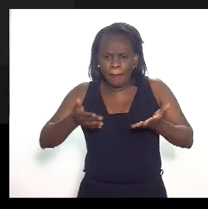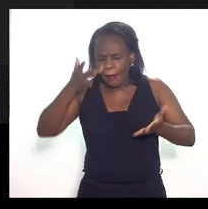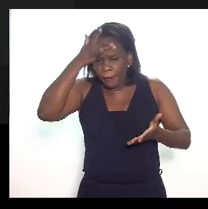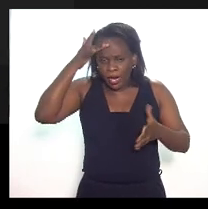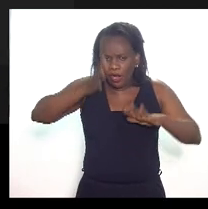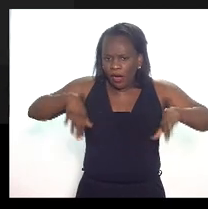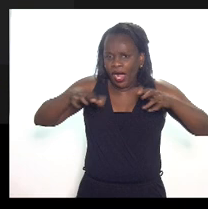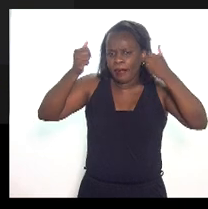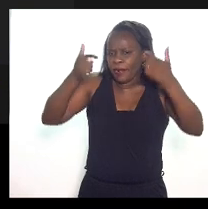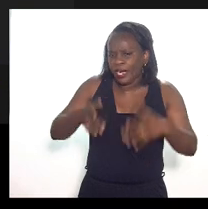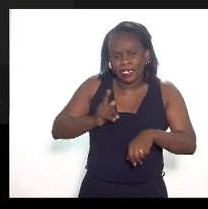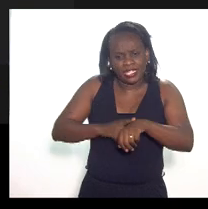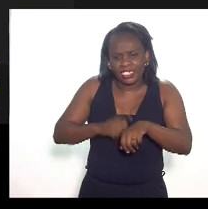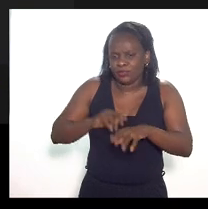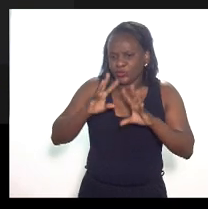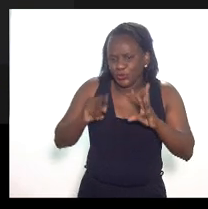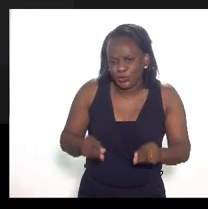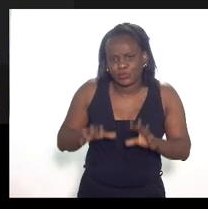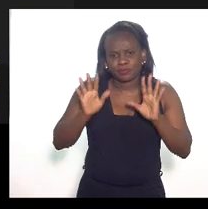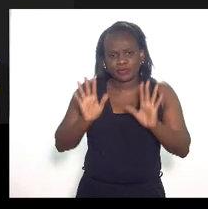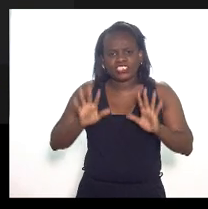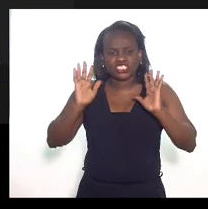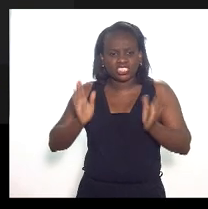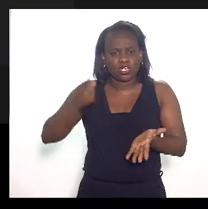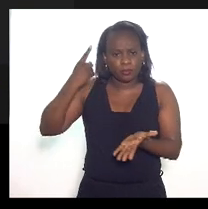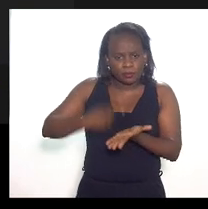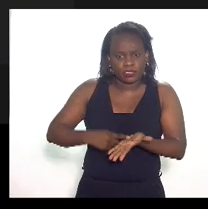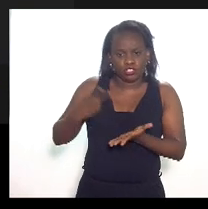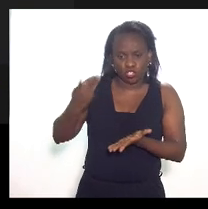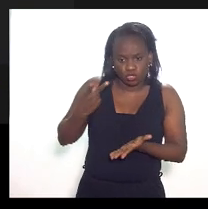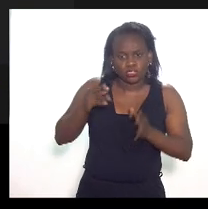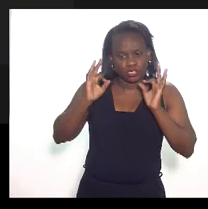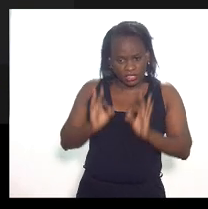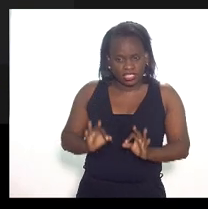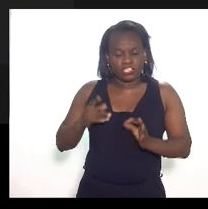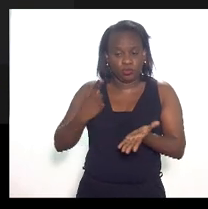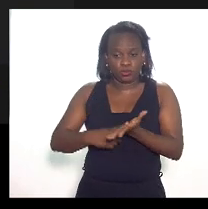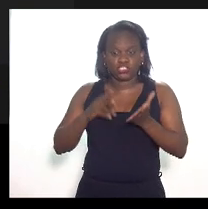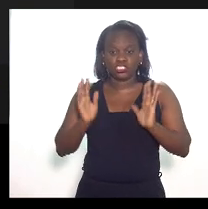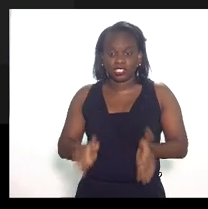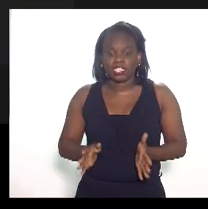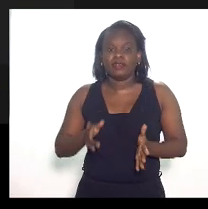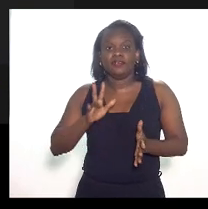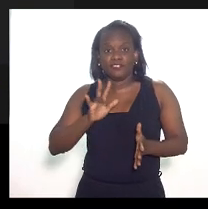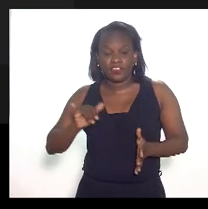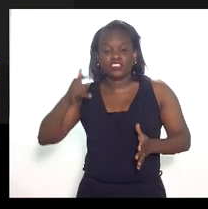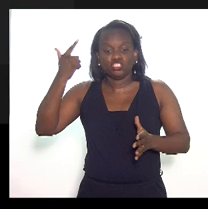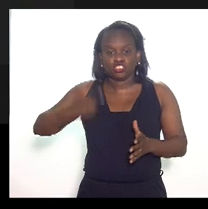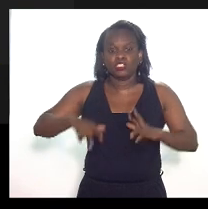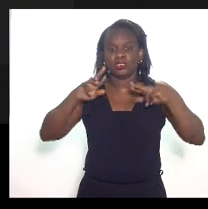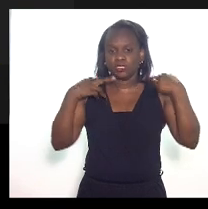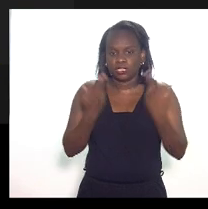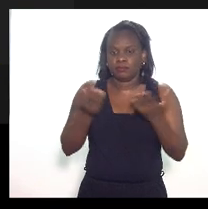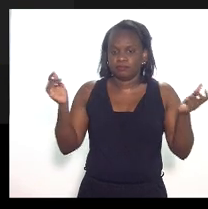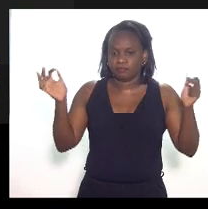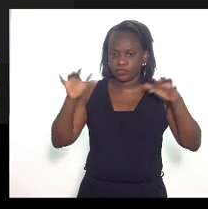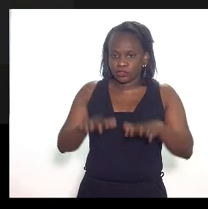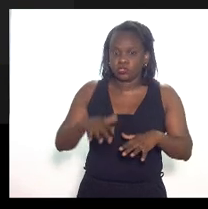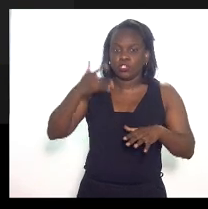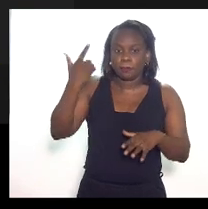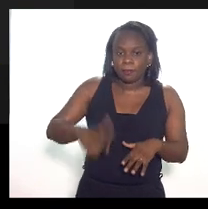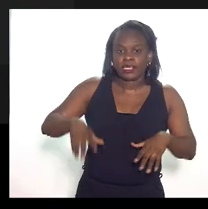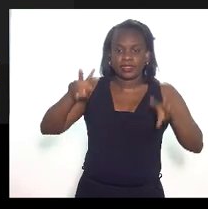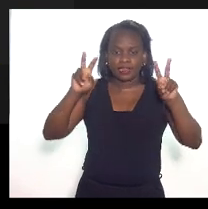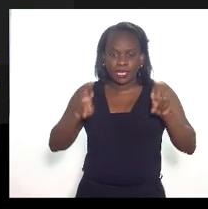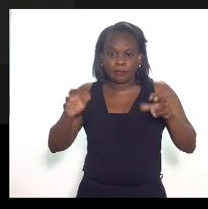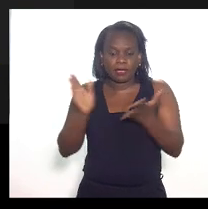que não dá tempo para todo mundo, mas já queremos nos comprometer, eu e a senhora, tenho certeza, já combinamos isso, que vamos fazer uma nova audiência pública para outros